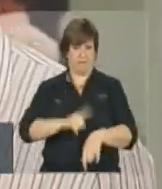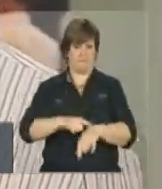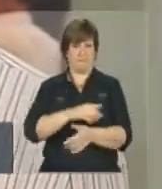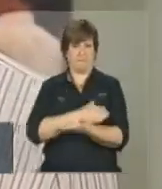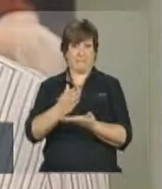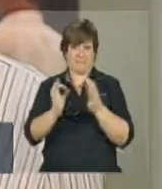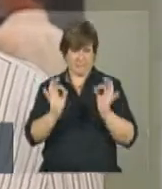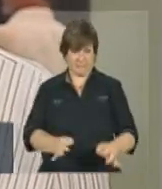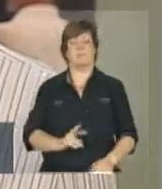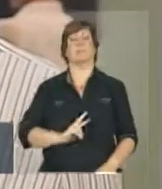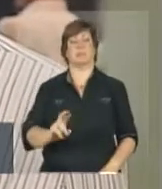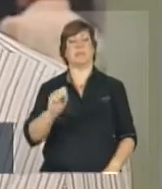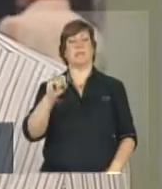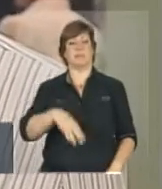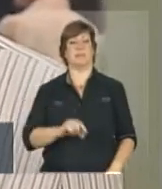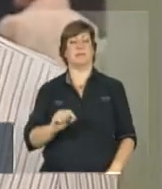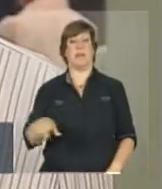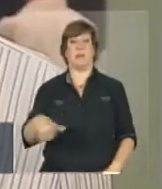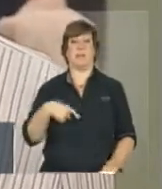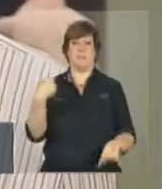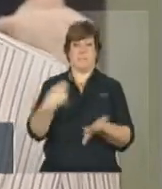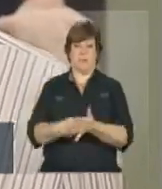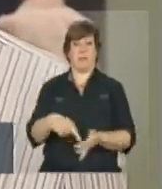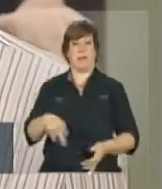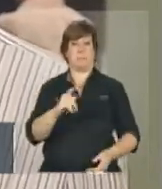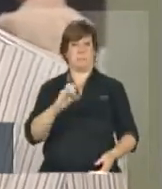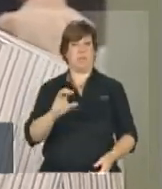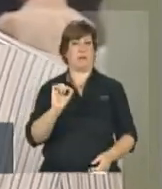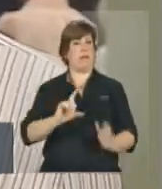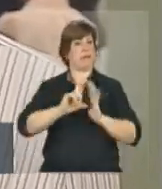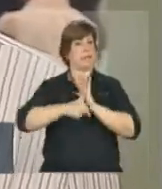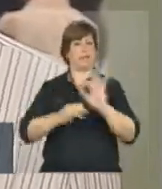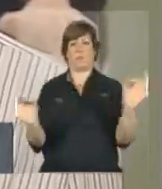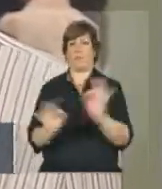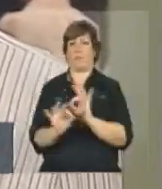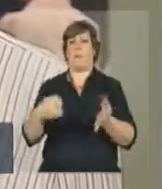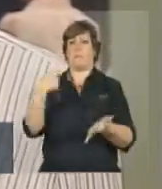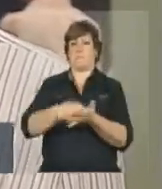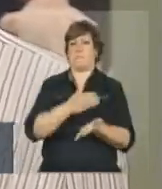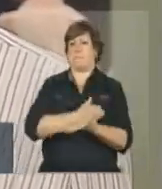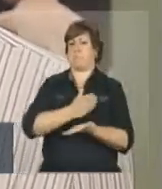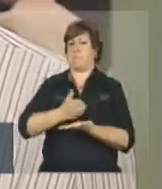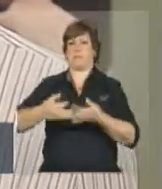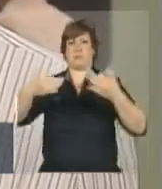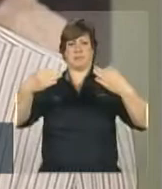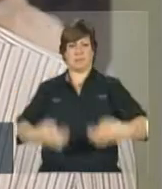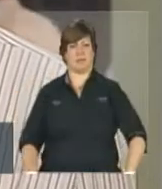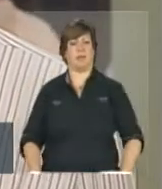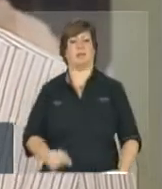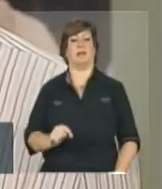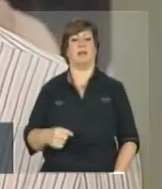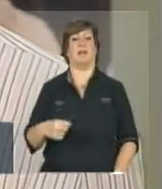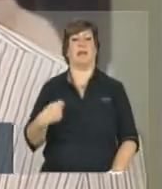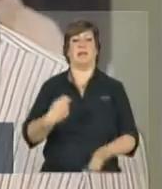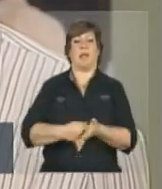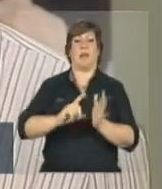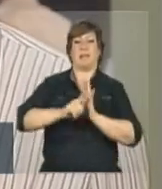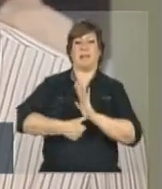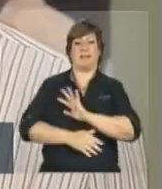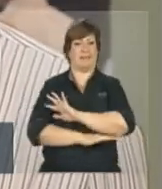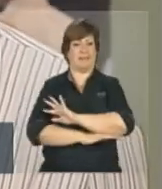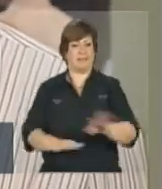A questão do pagamento é um grande diferencial do PAC, né? Não há atraso do pagamento, né? Desde que o PAC foi criado.